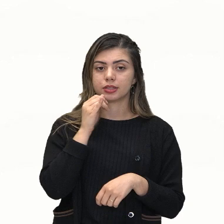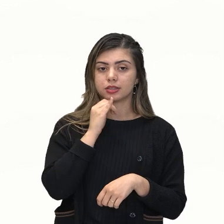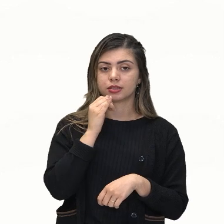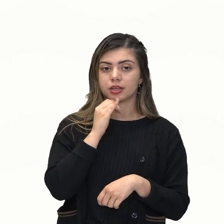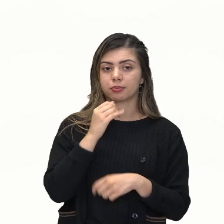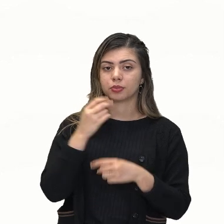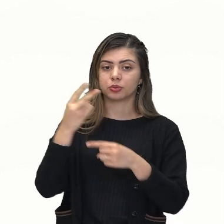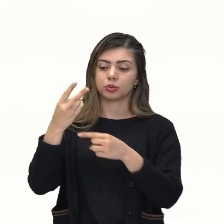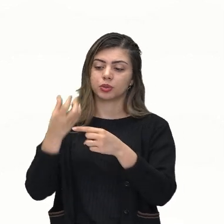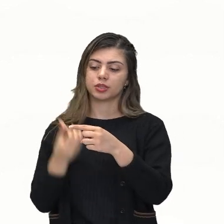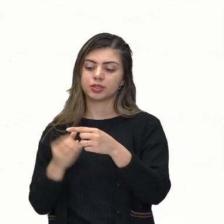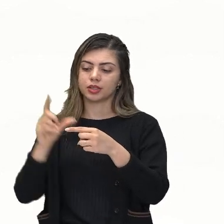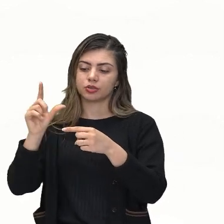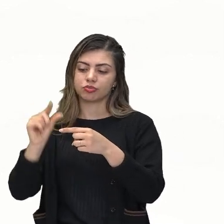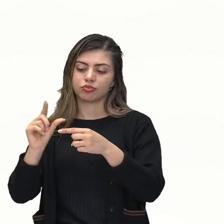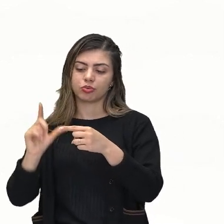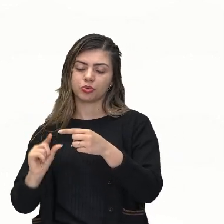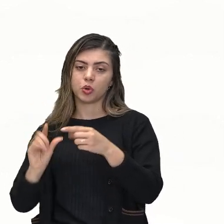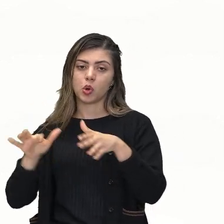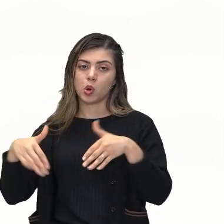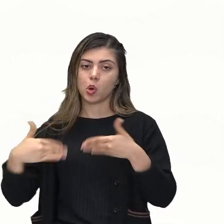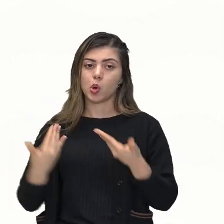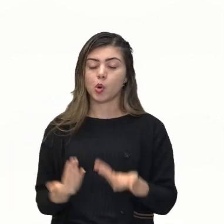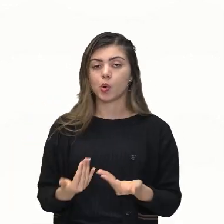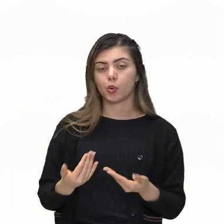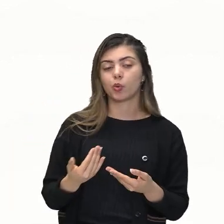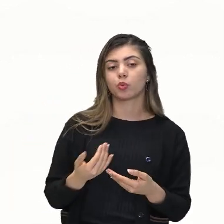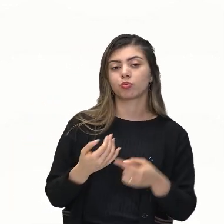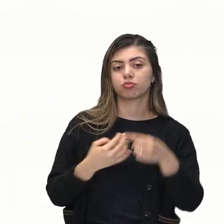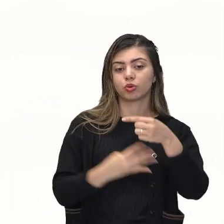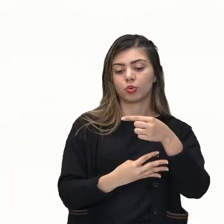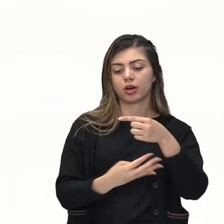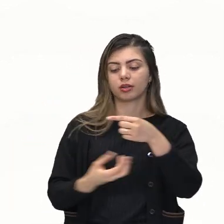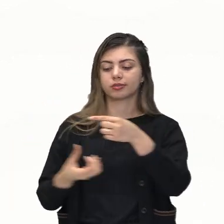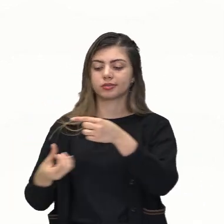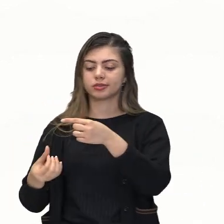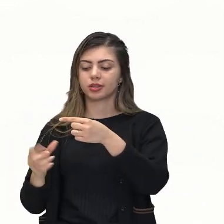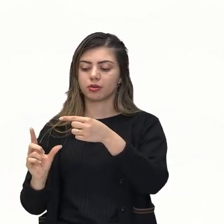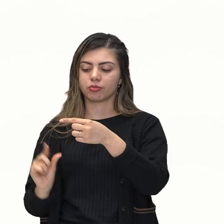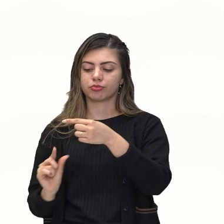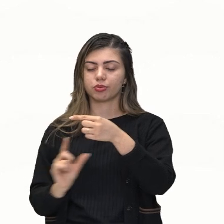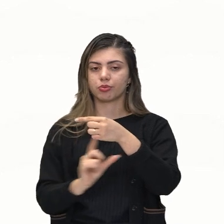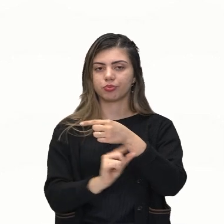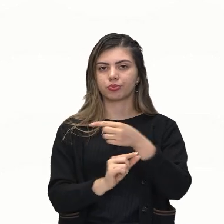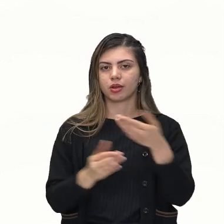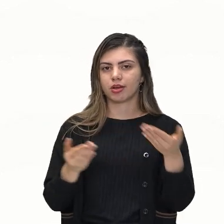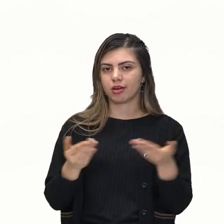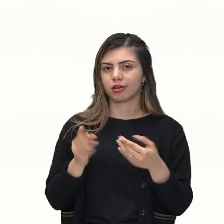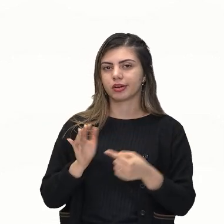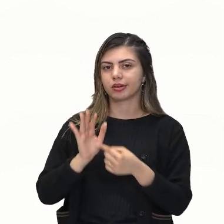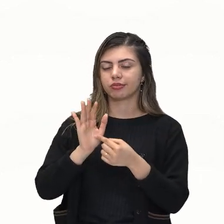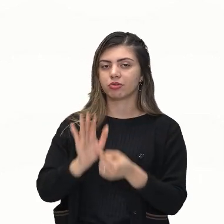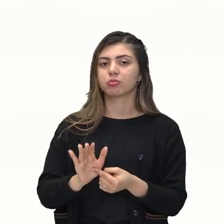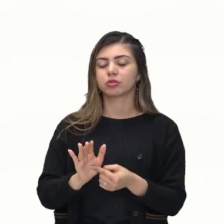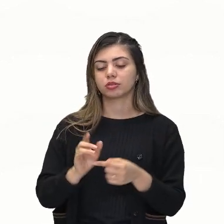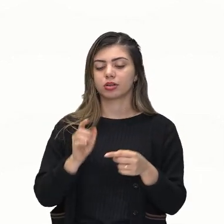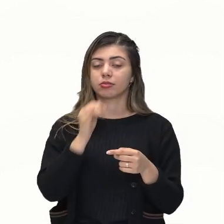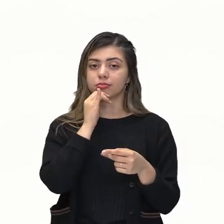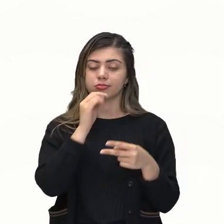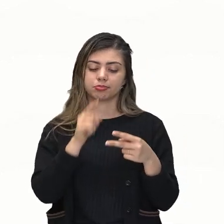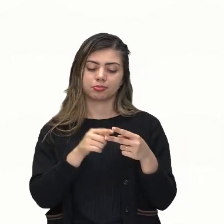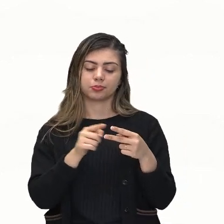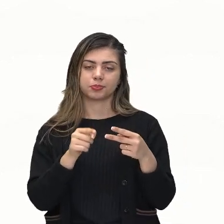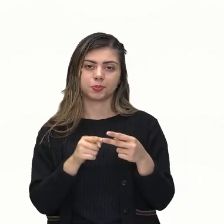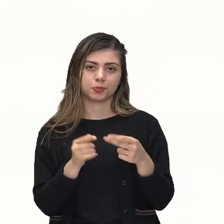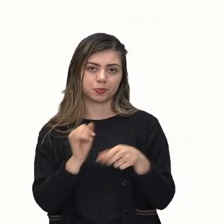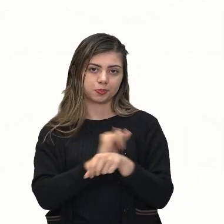sobre 6, ou você pode simplificar o 4 sobre 6. Vou te mostrar aqui os dois exemplos. Olha lá, então.